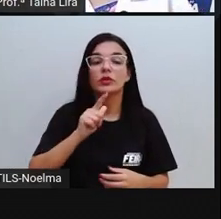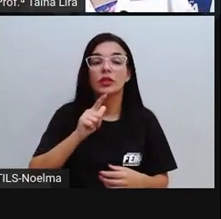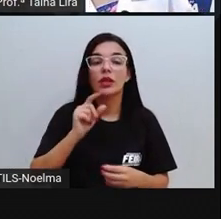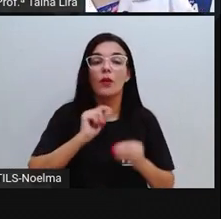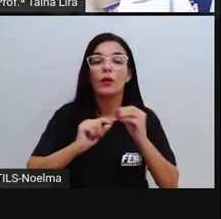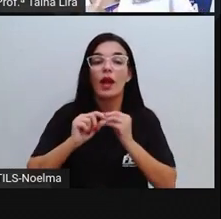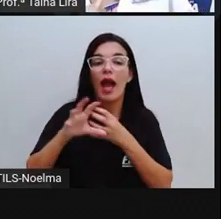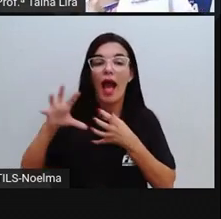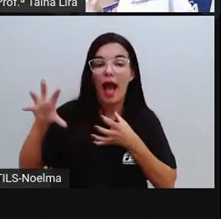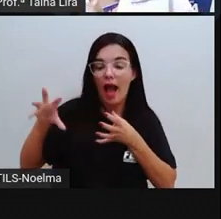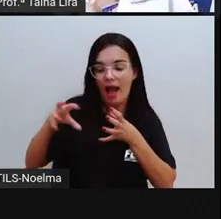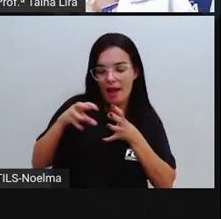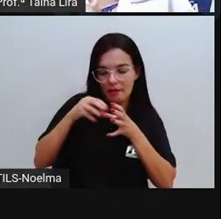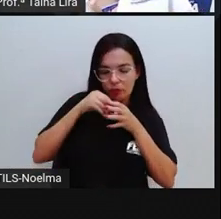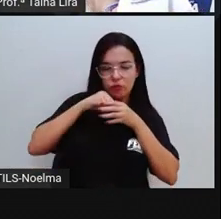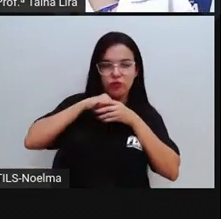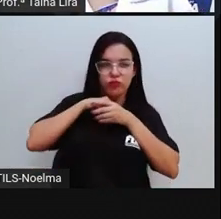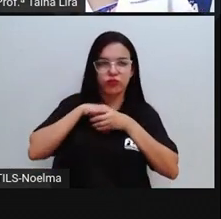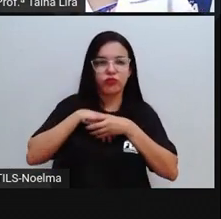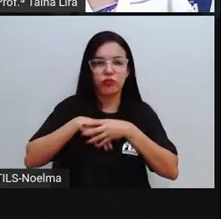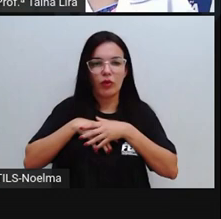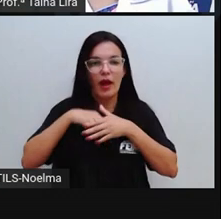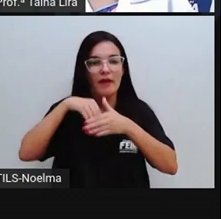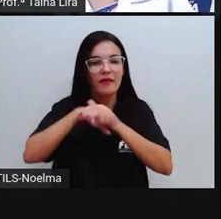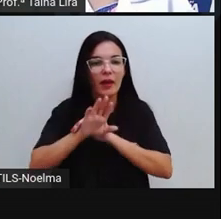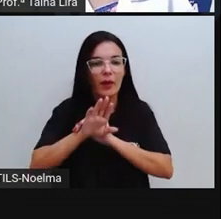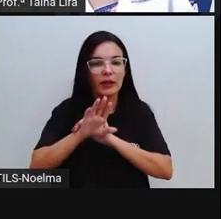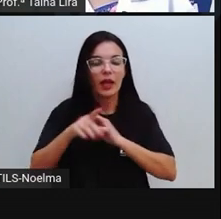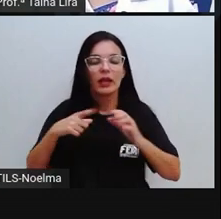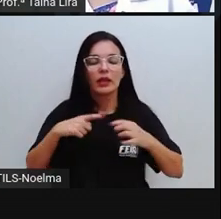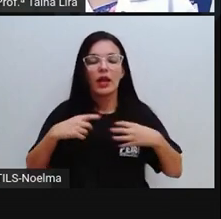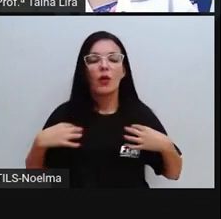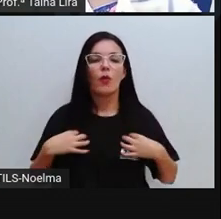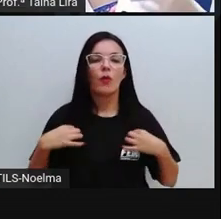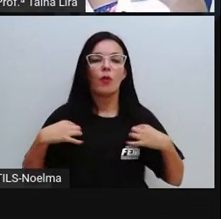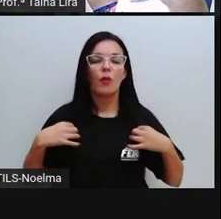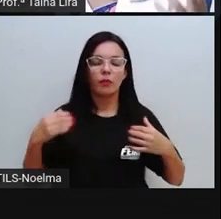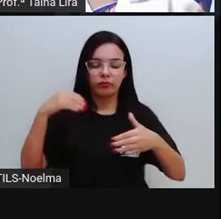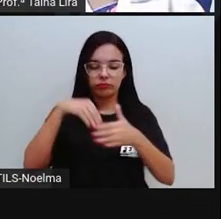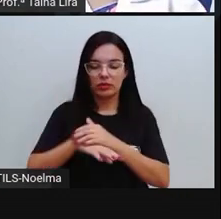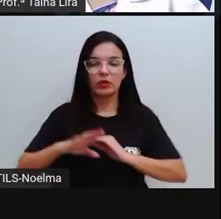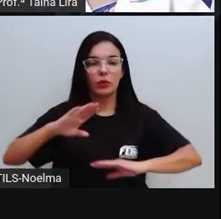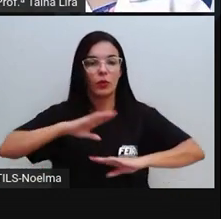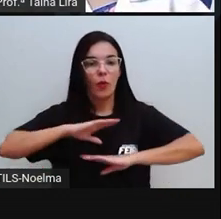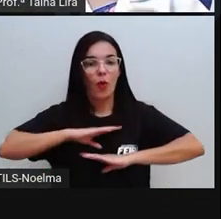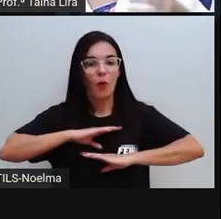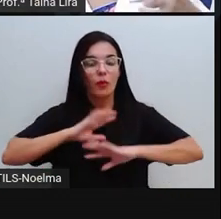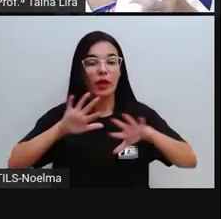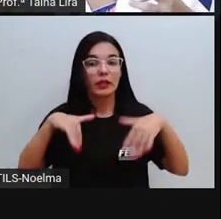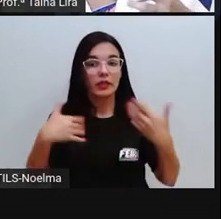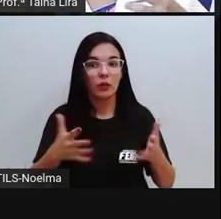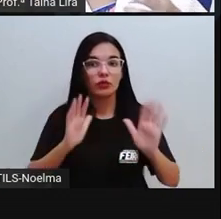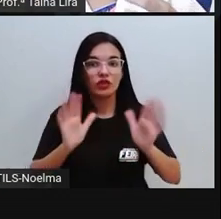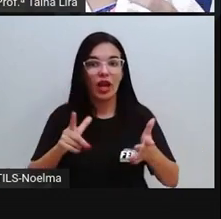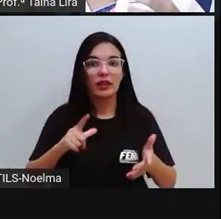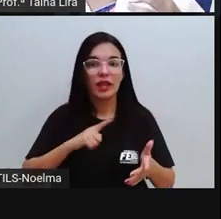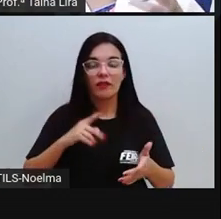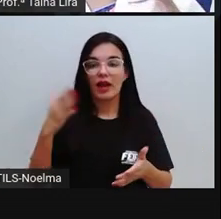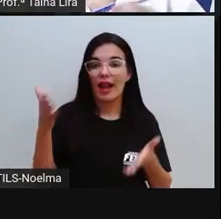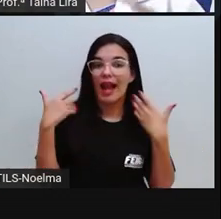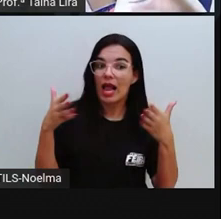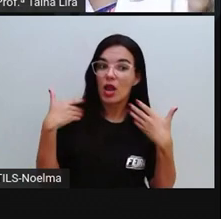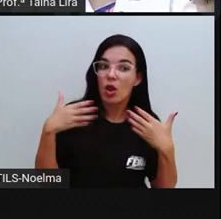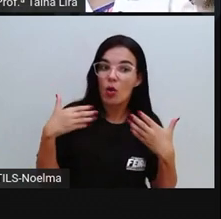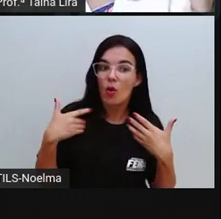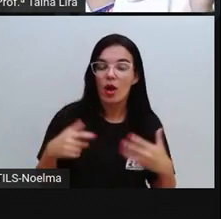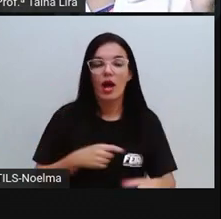calor e levar para o corpo, né, de quem está vestindo. É por isso, então já estava calor e aí o próprio uniforme,